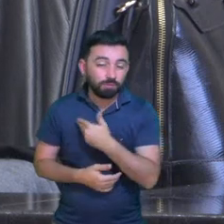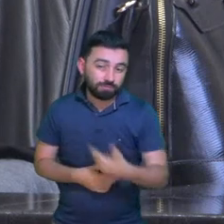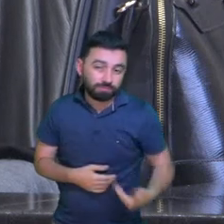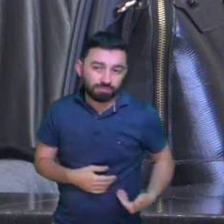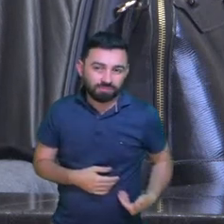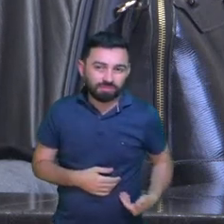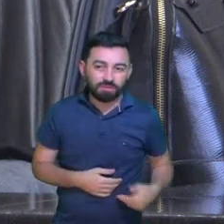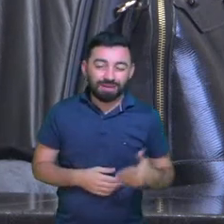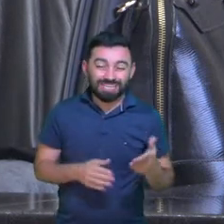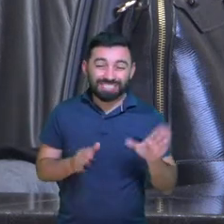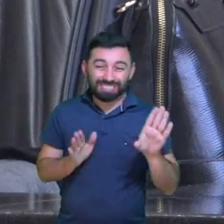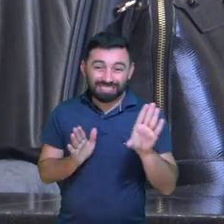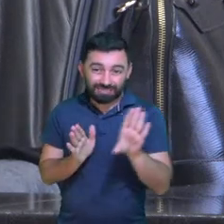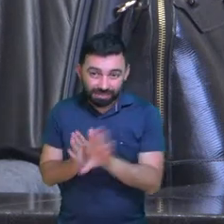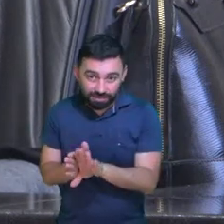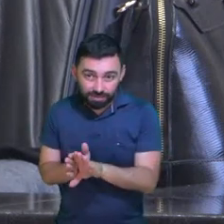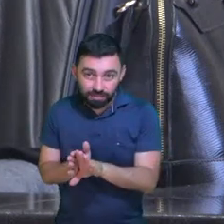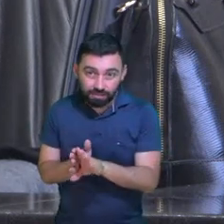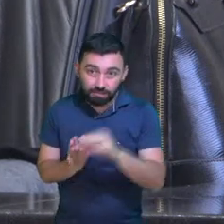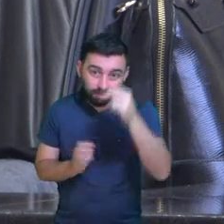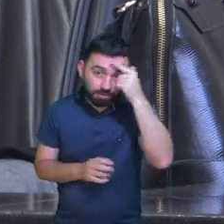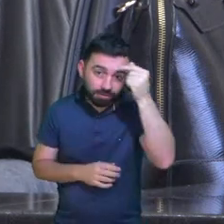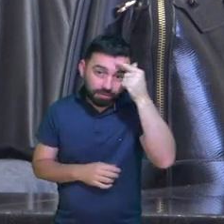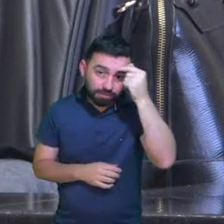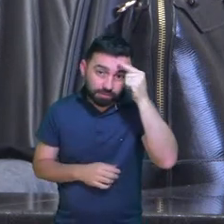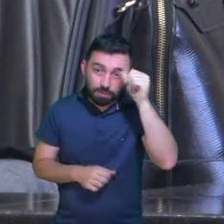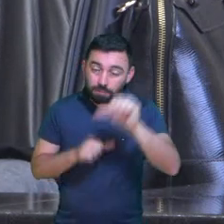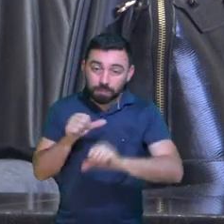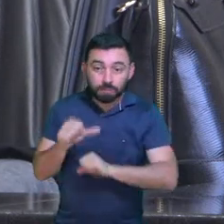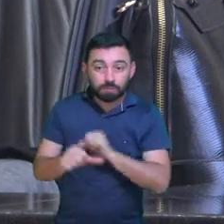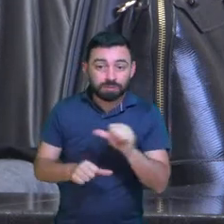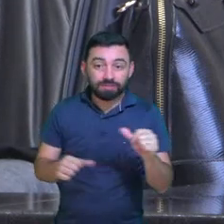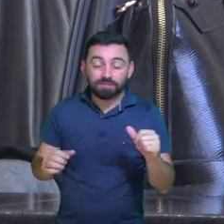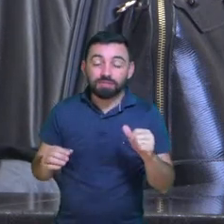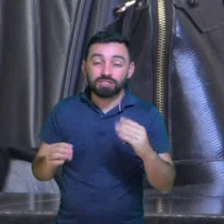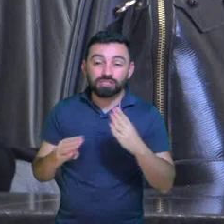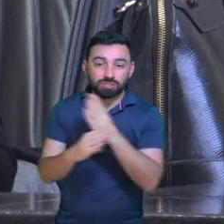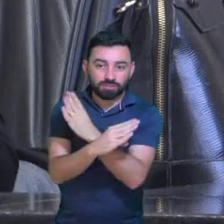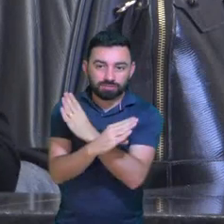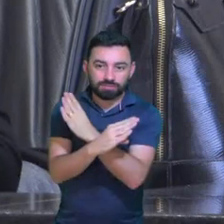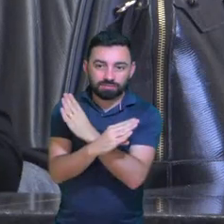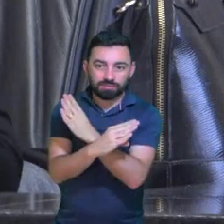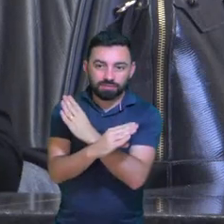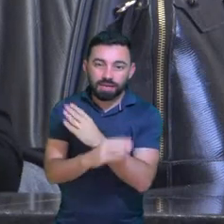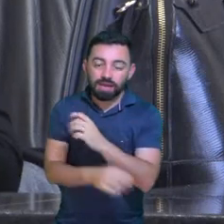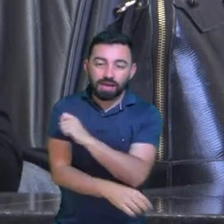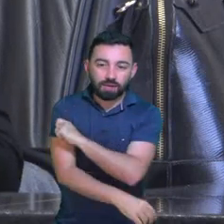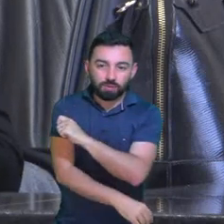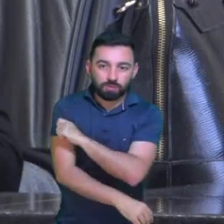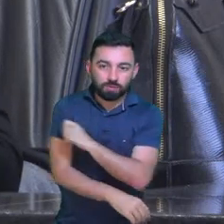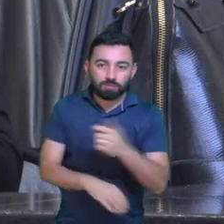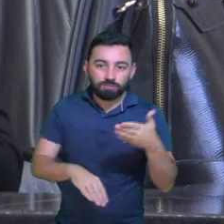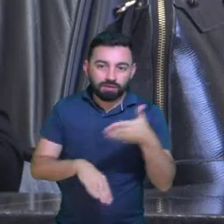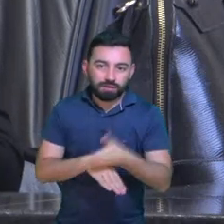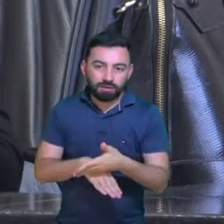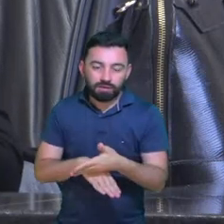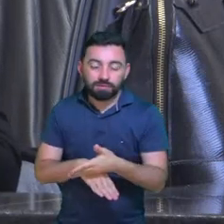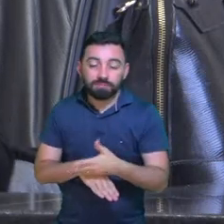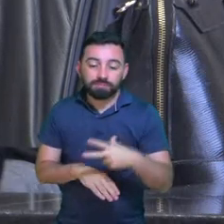só que quando chega no ensino superior muda a gente faz um X os alunos vêm pra instituição